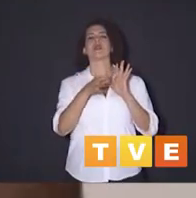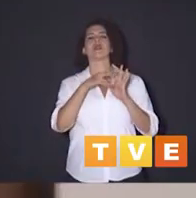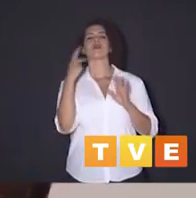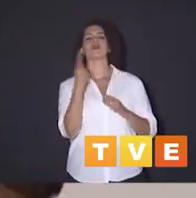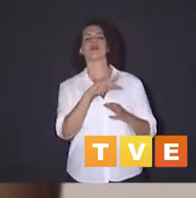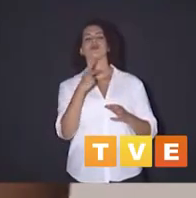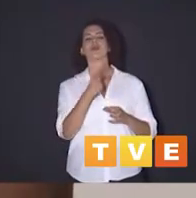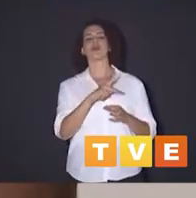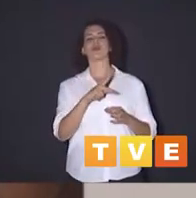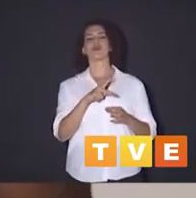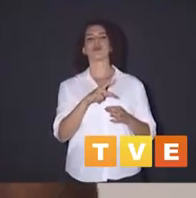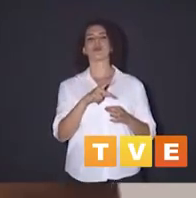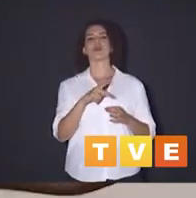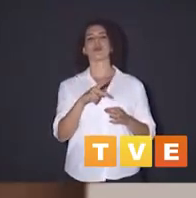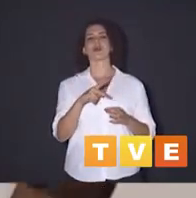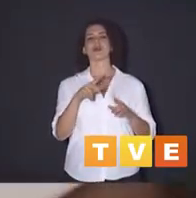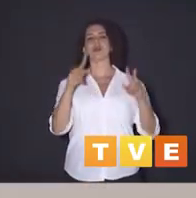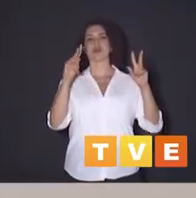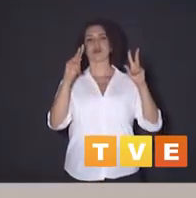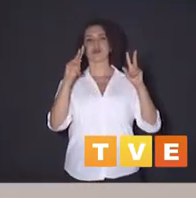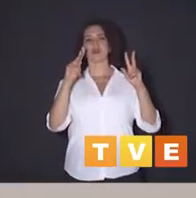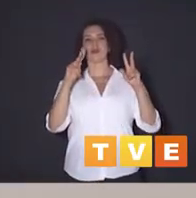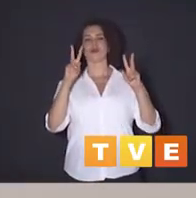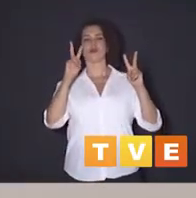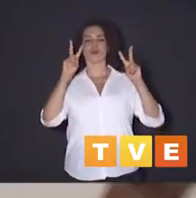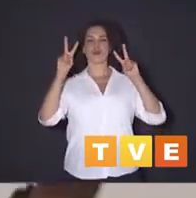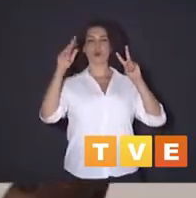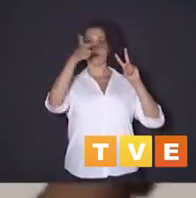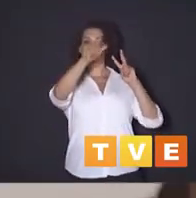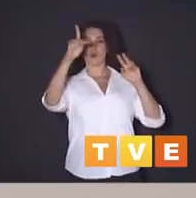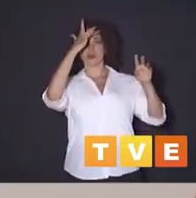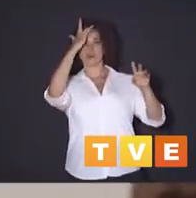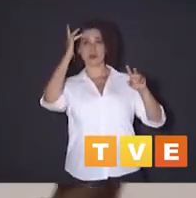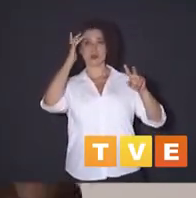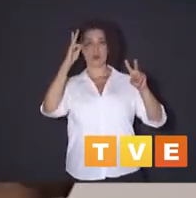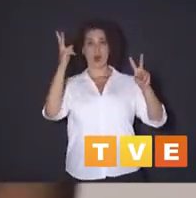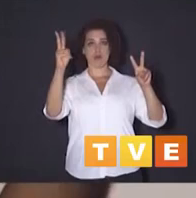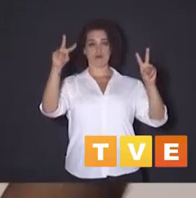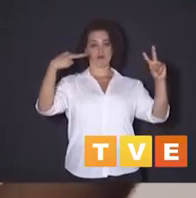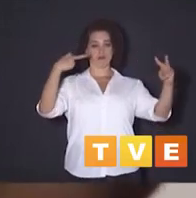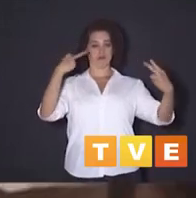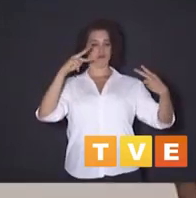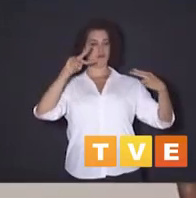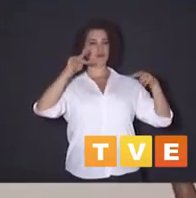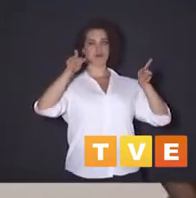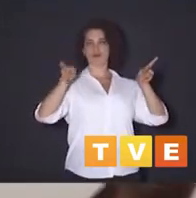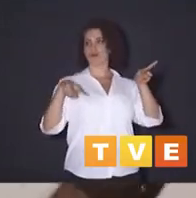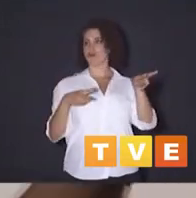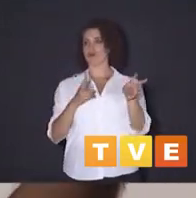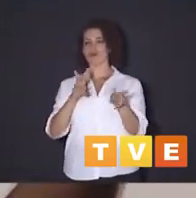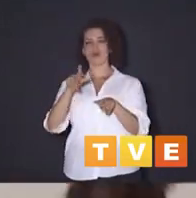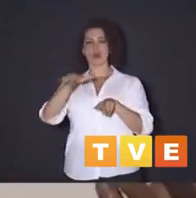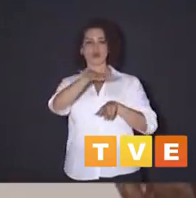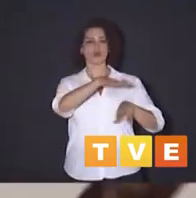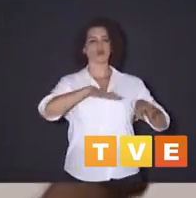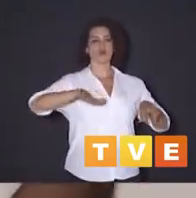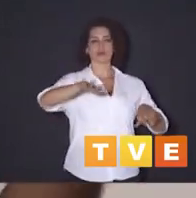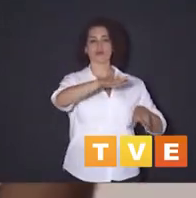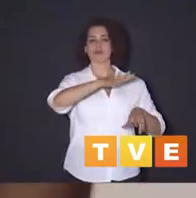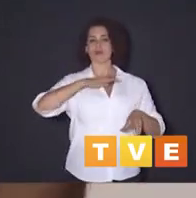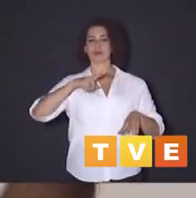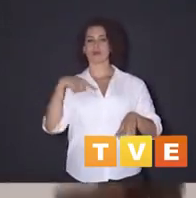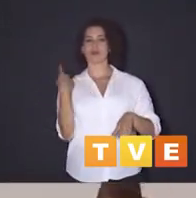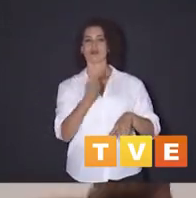neste espelho que é que são os olhos das outras pessoas na sociedade né nesses ambientes que a gente circula